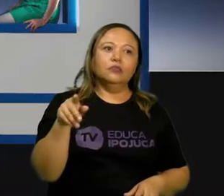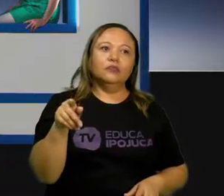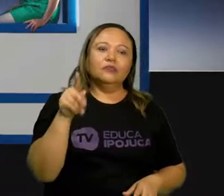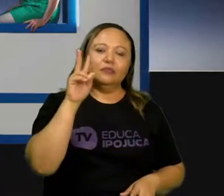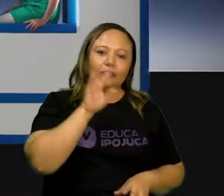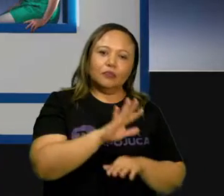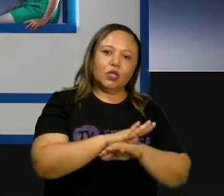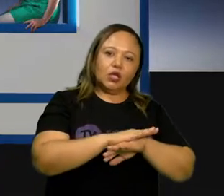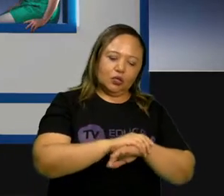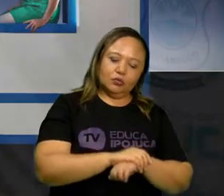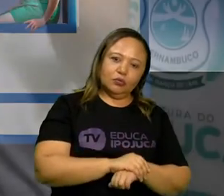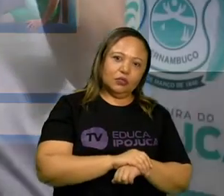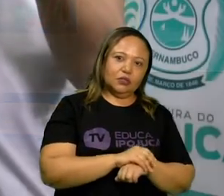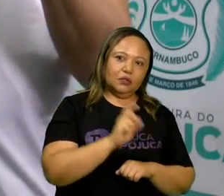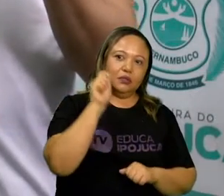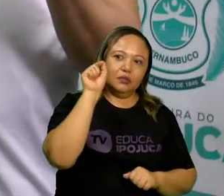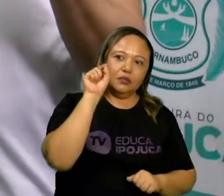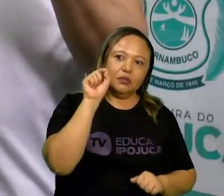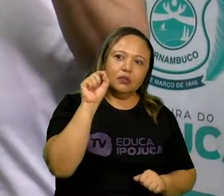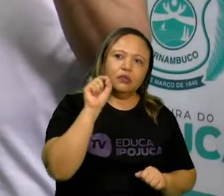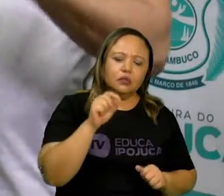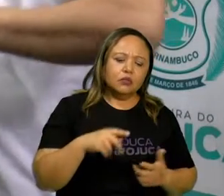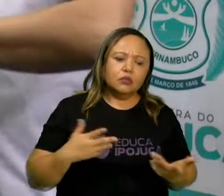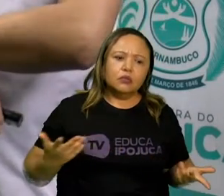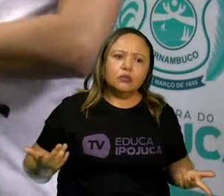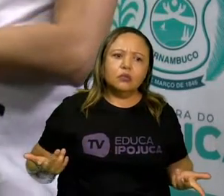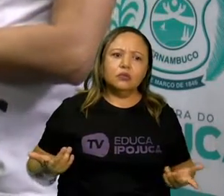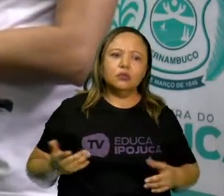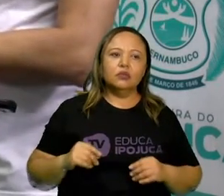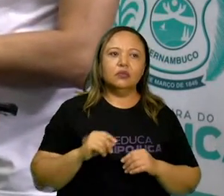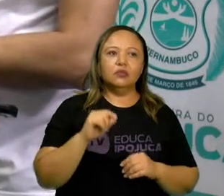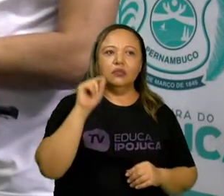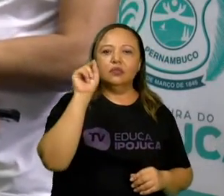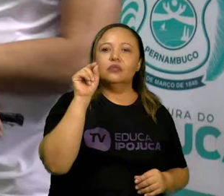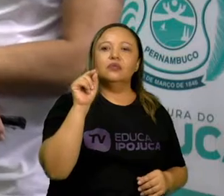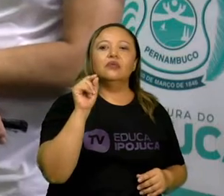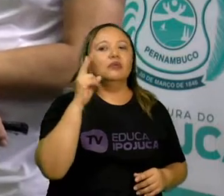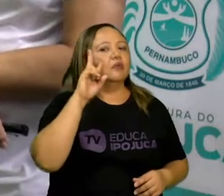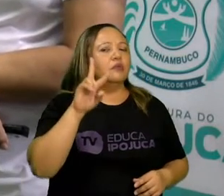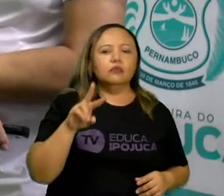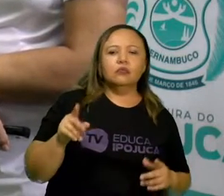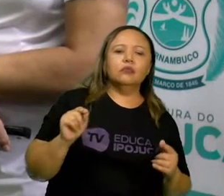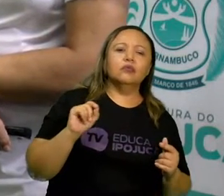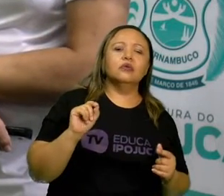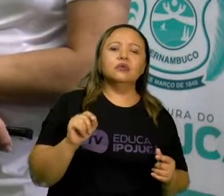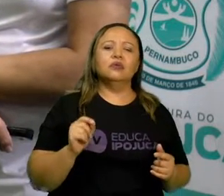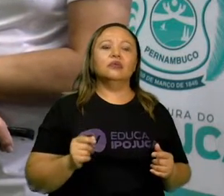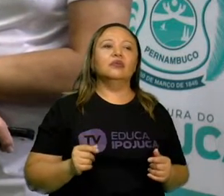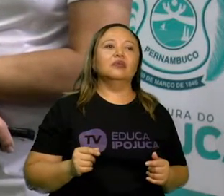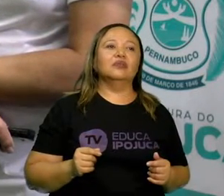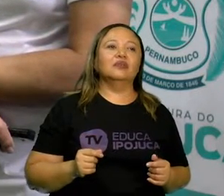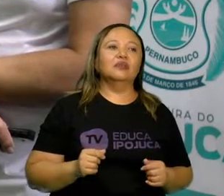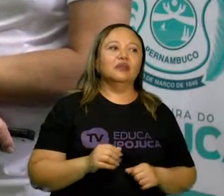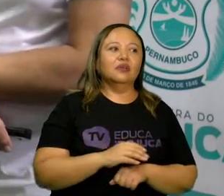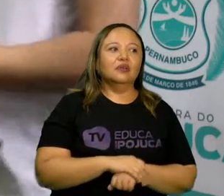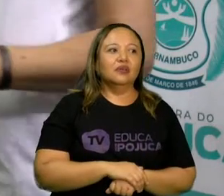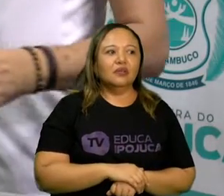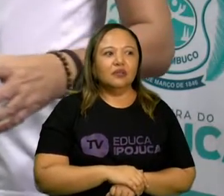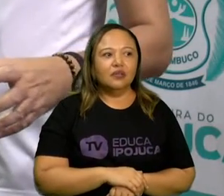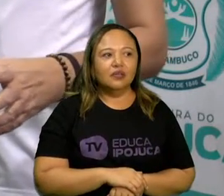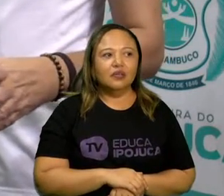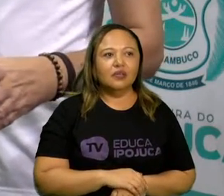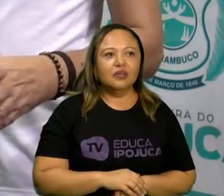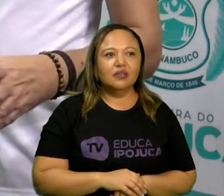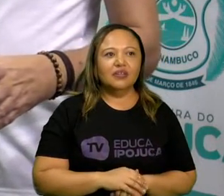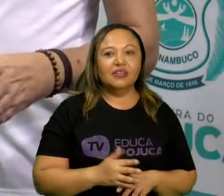E ai só nesse gesto você já fica interessado que o cara tá assim E aí Tá